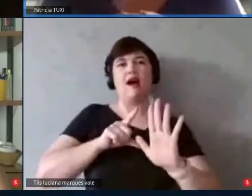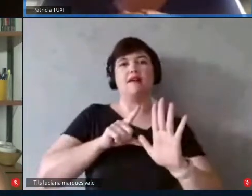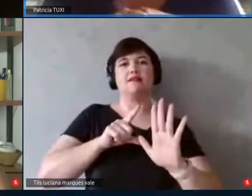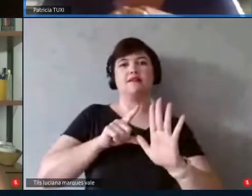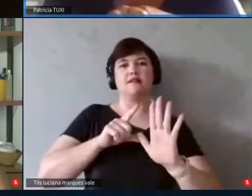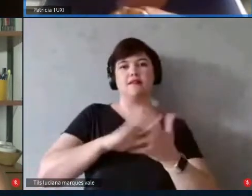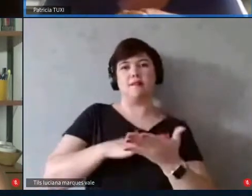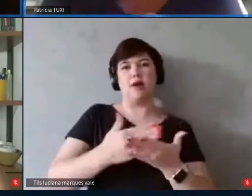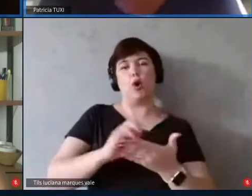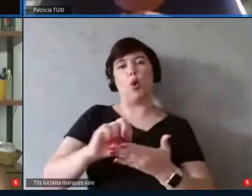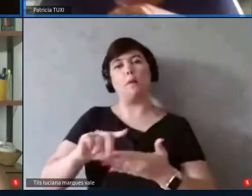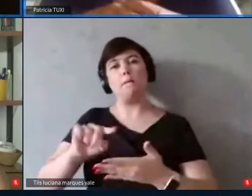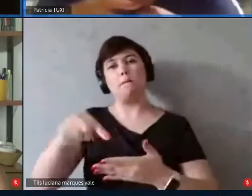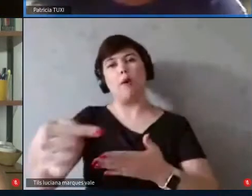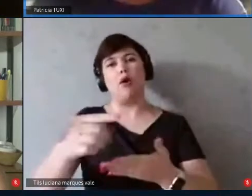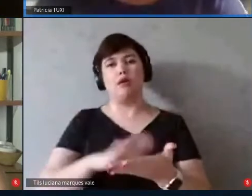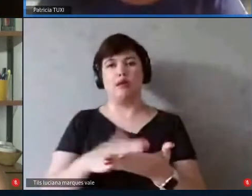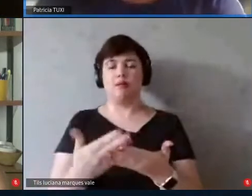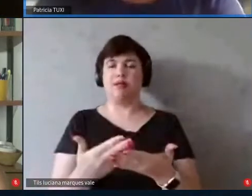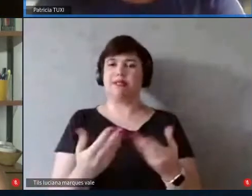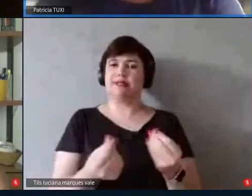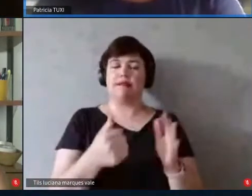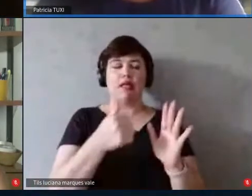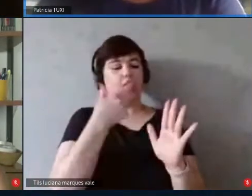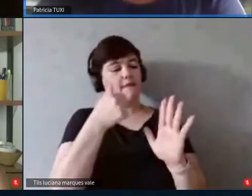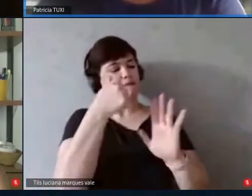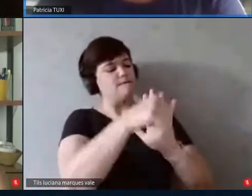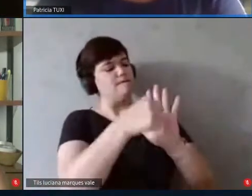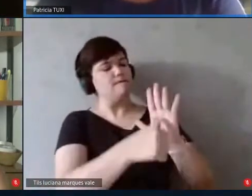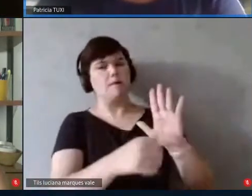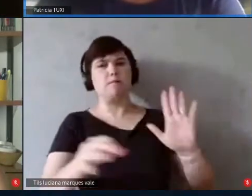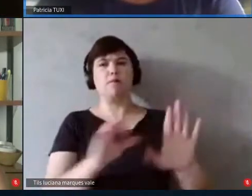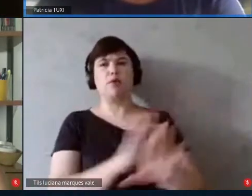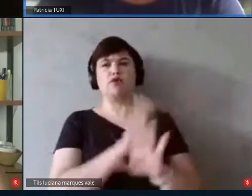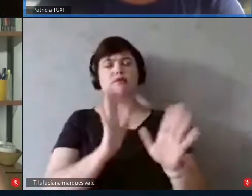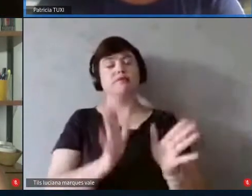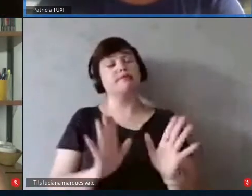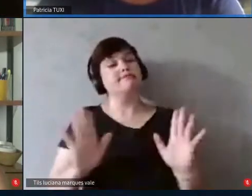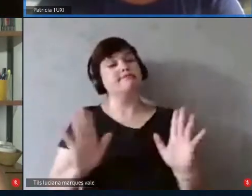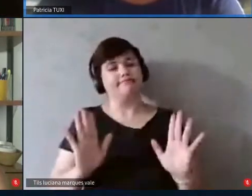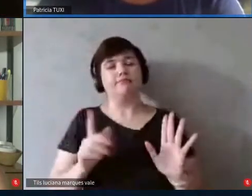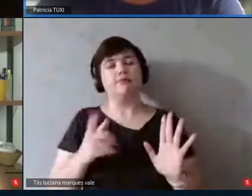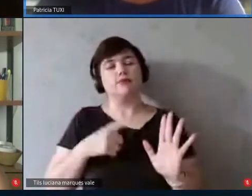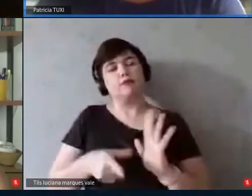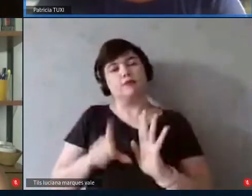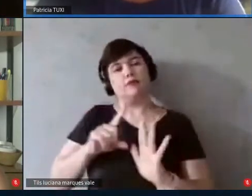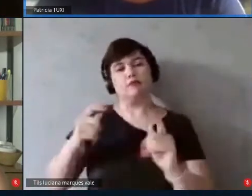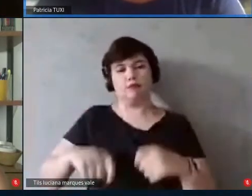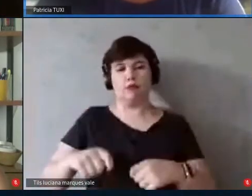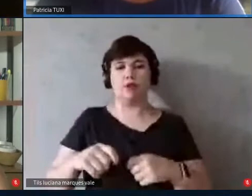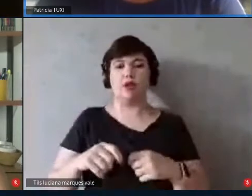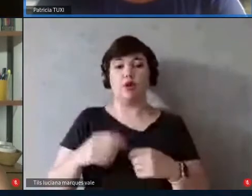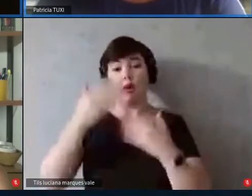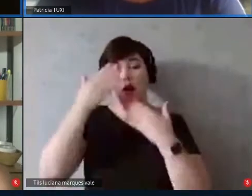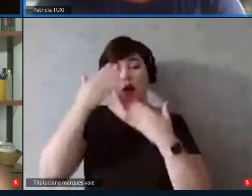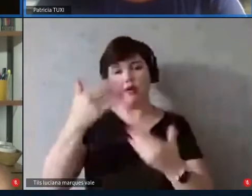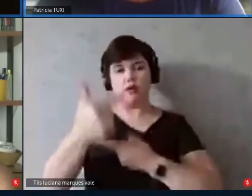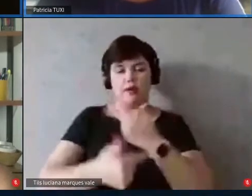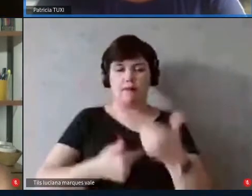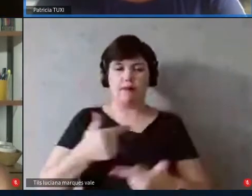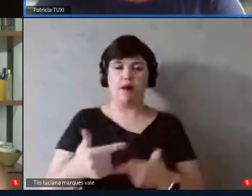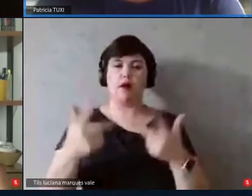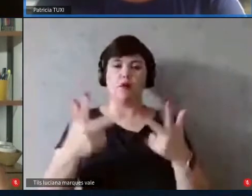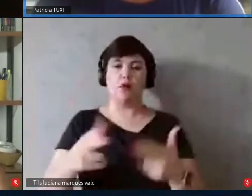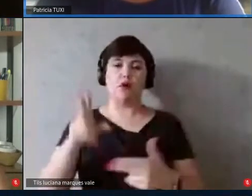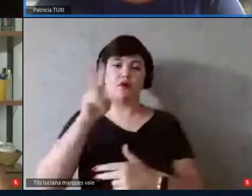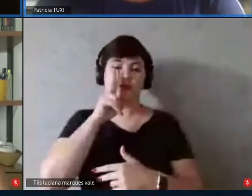pós. Né? Então, eu acho que a gente pode retomar um pouco mais. Então, eu quero agradecer pelo trabalho. Como o